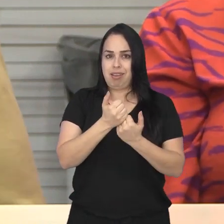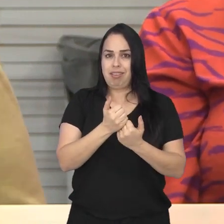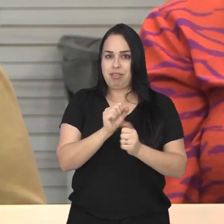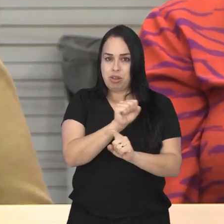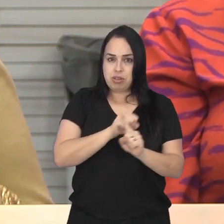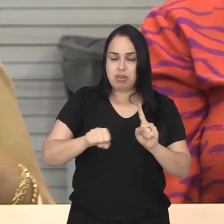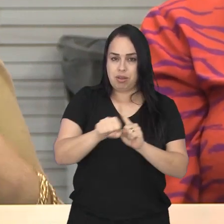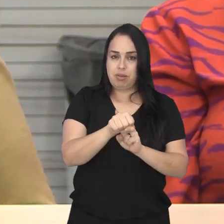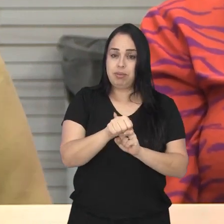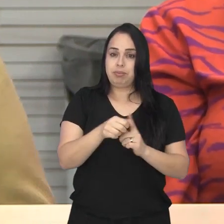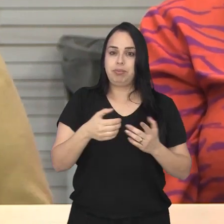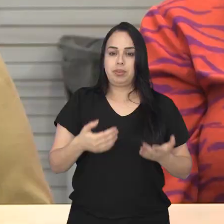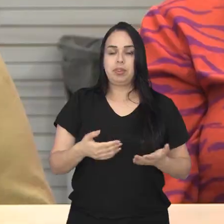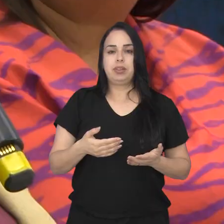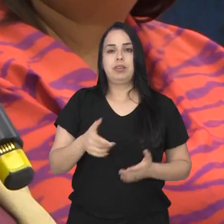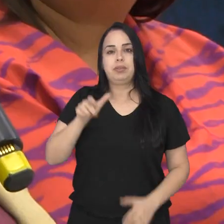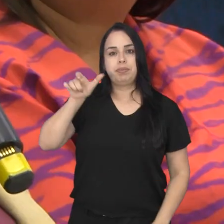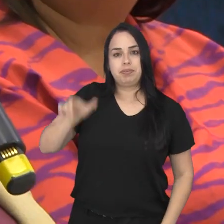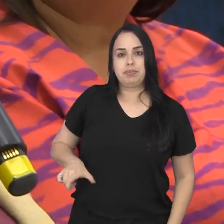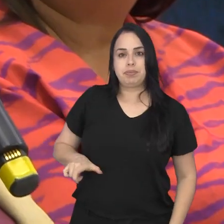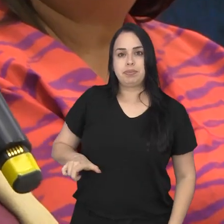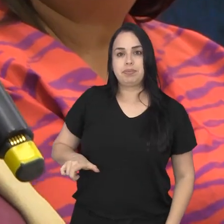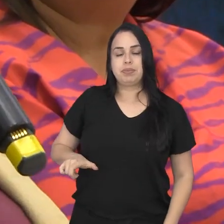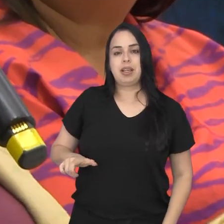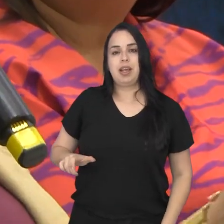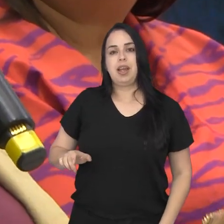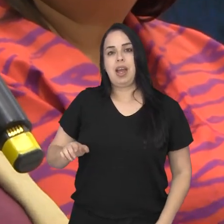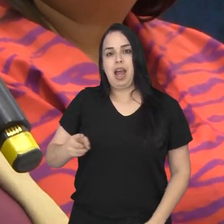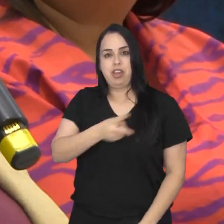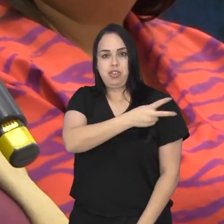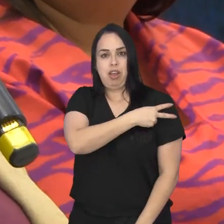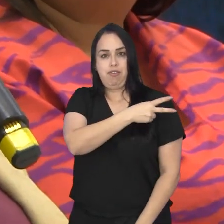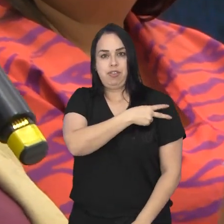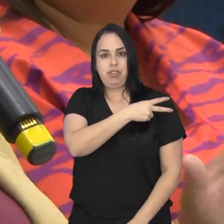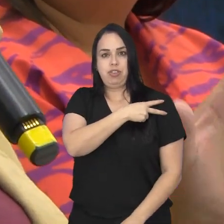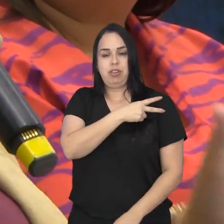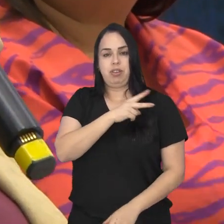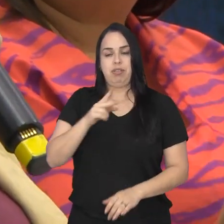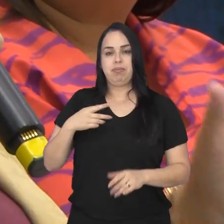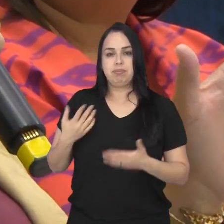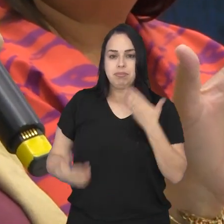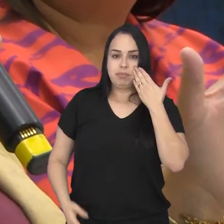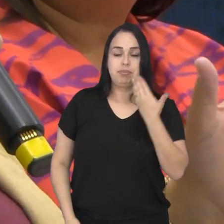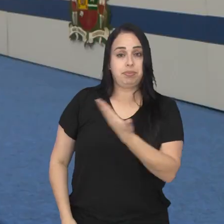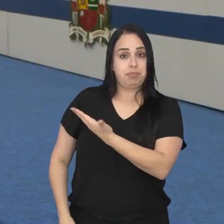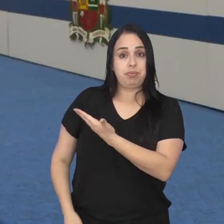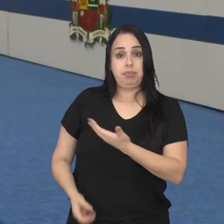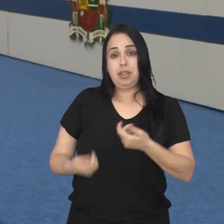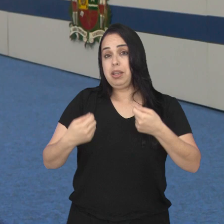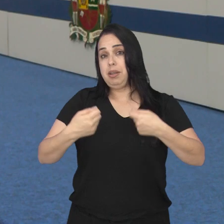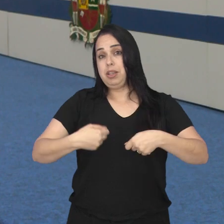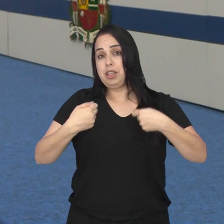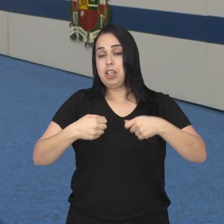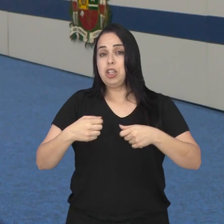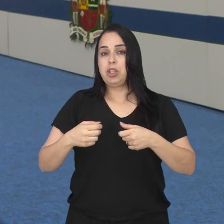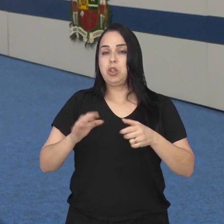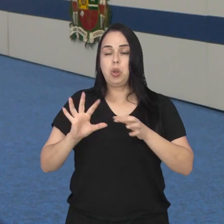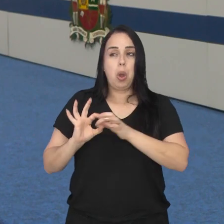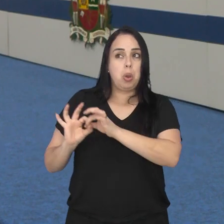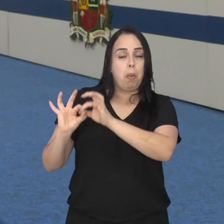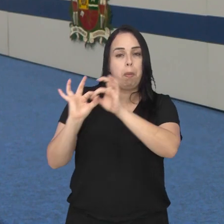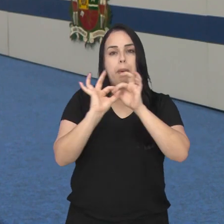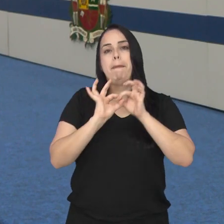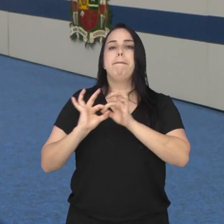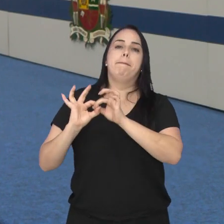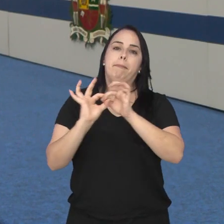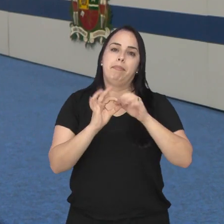de apoio social ao cidadão como levantado pela chefe de políticas para a pessoa com deficiência é preciso que todos os